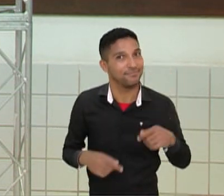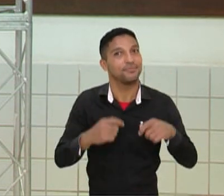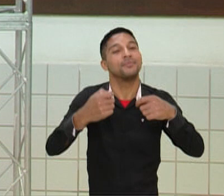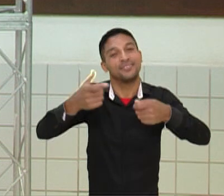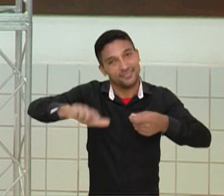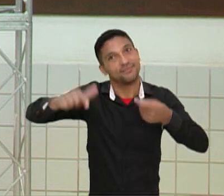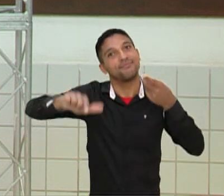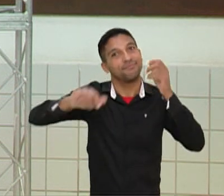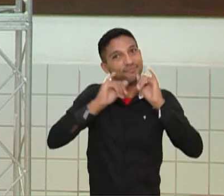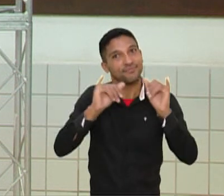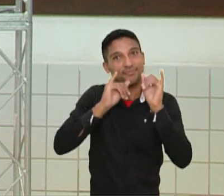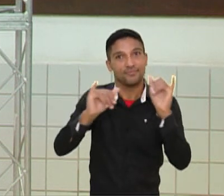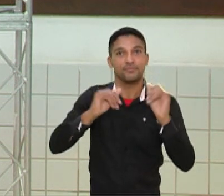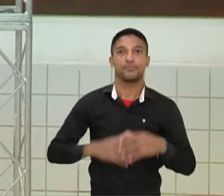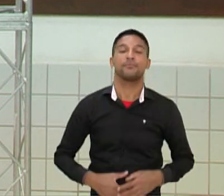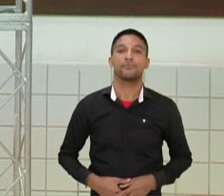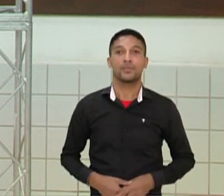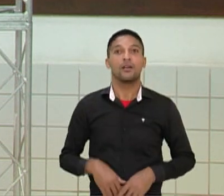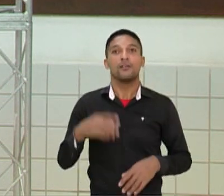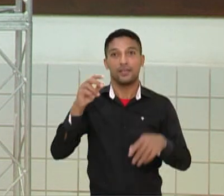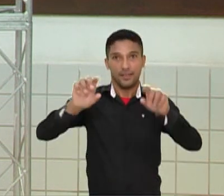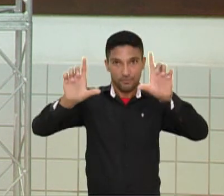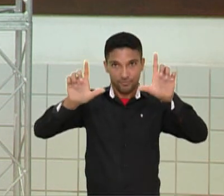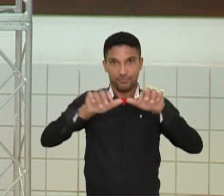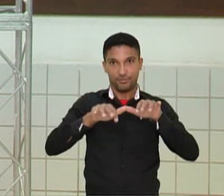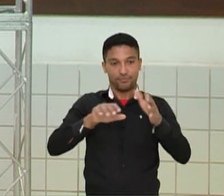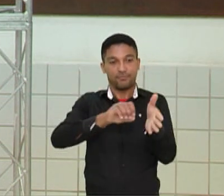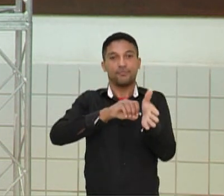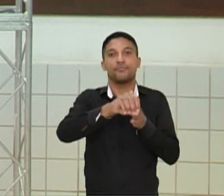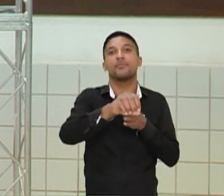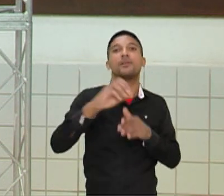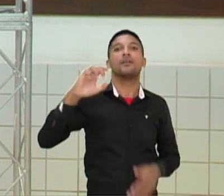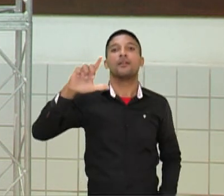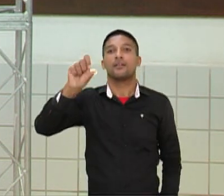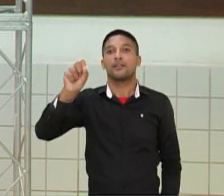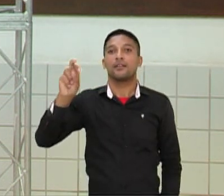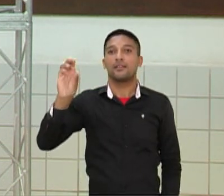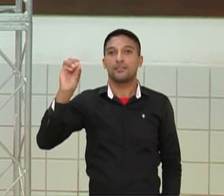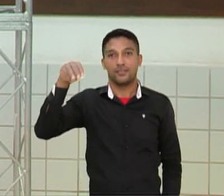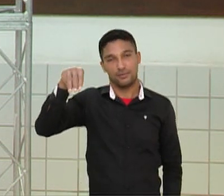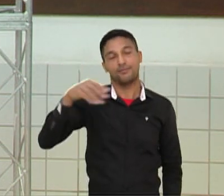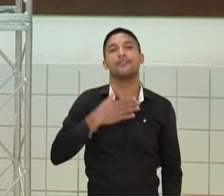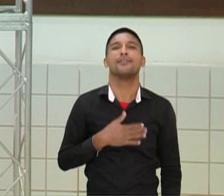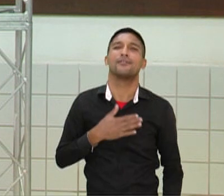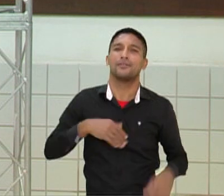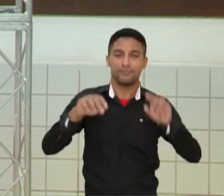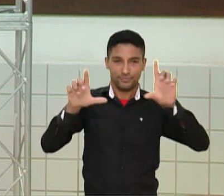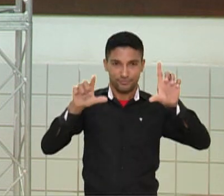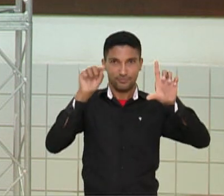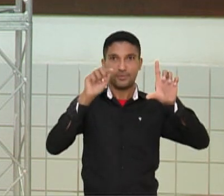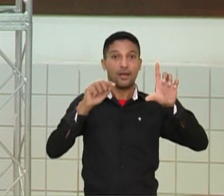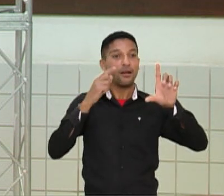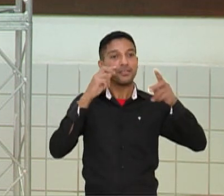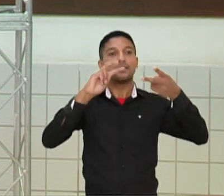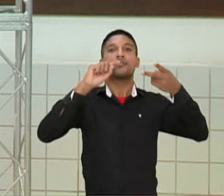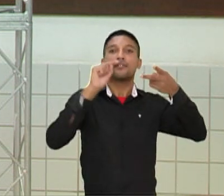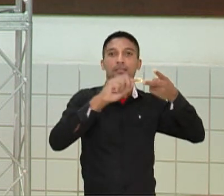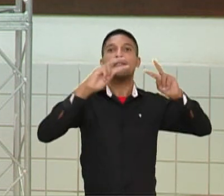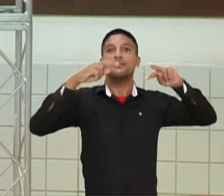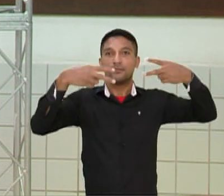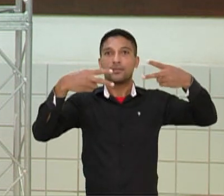né? Então não lembre de acessar o Classroom. É bem tranquilo, bem gostoso o ambiente. Vai lá, faz atividade